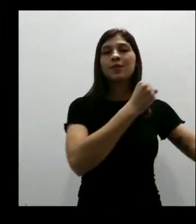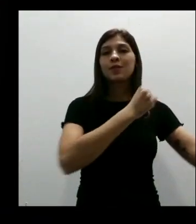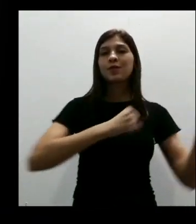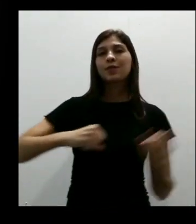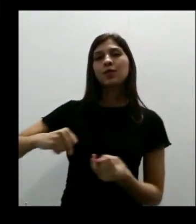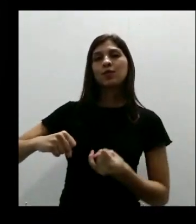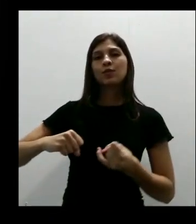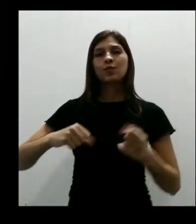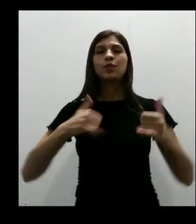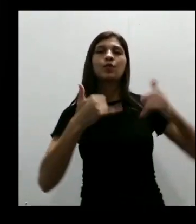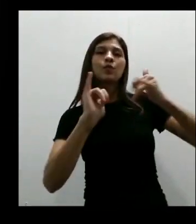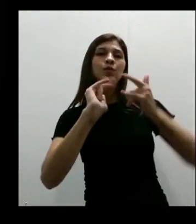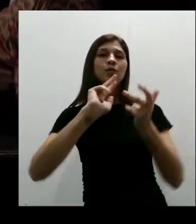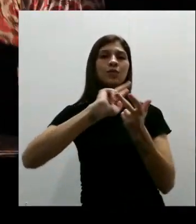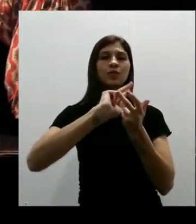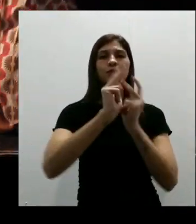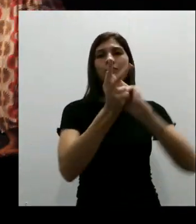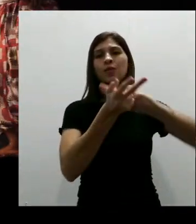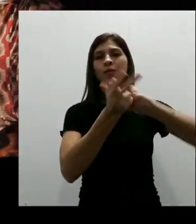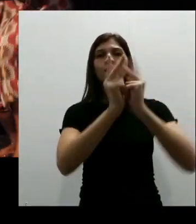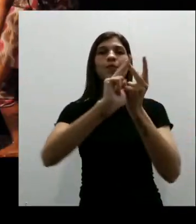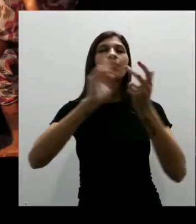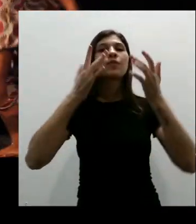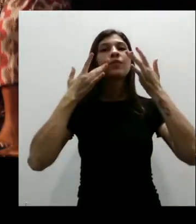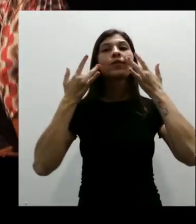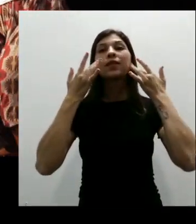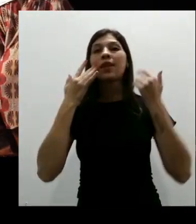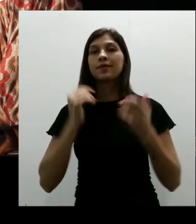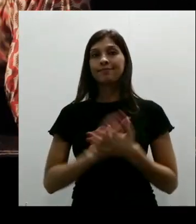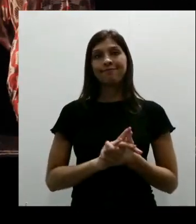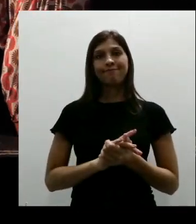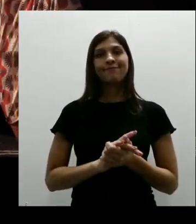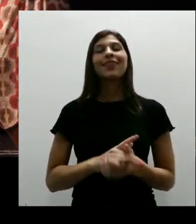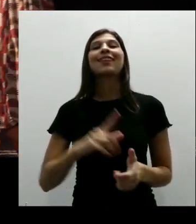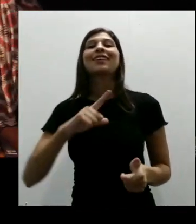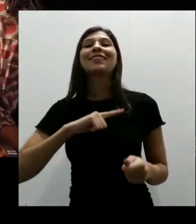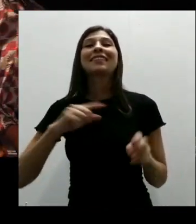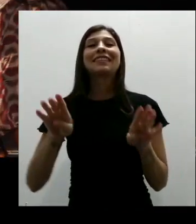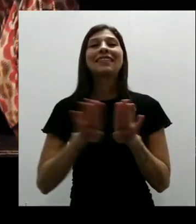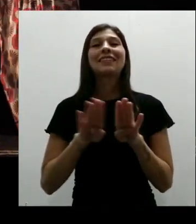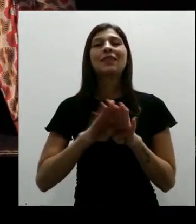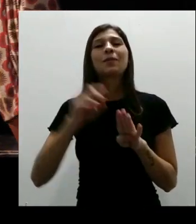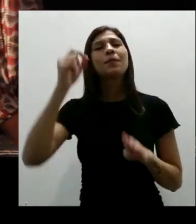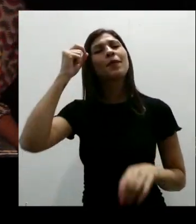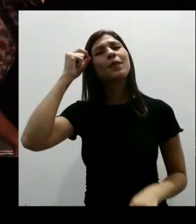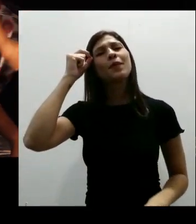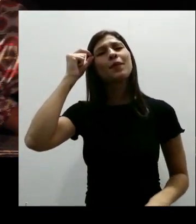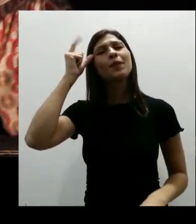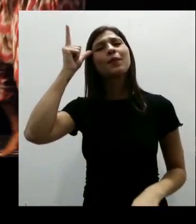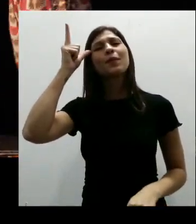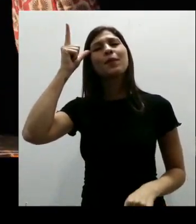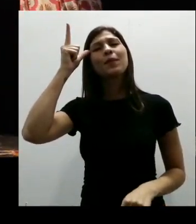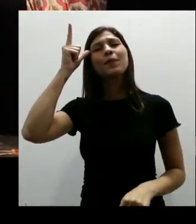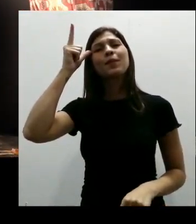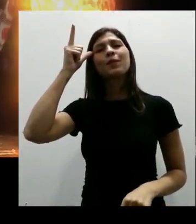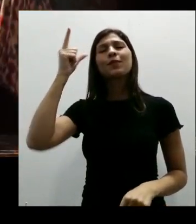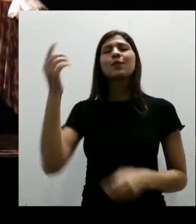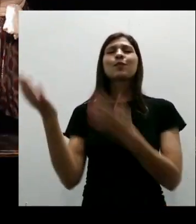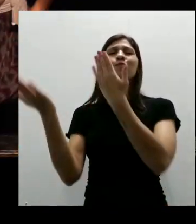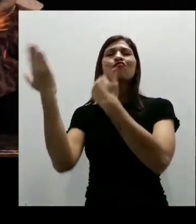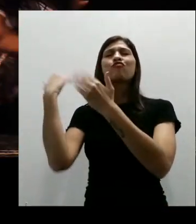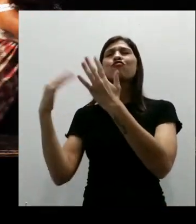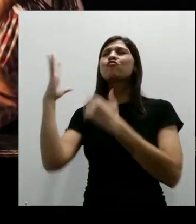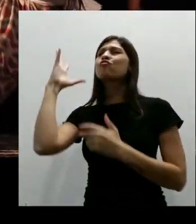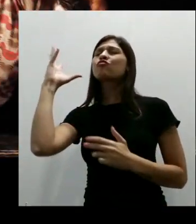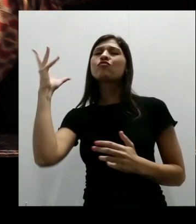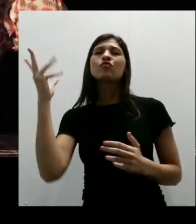E sabe o que mais tem aqui? Tem a cultura de nossas ancestrais africanas, que em forma